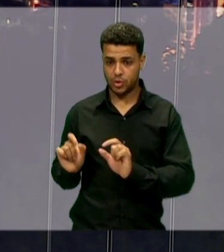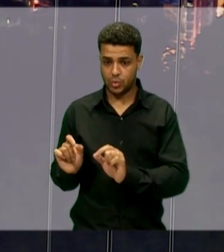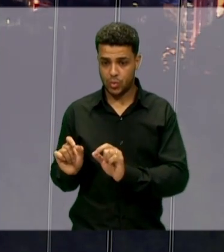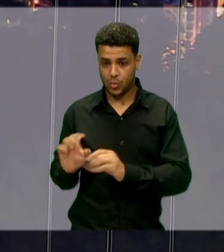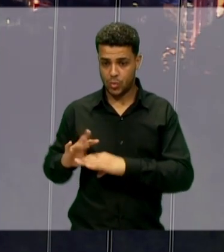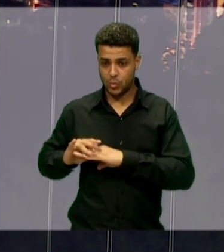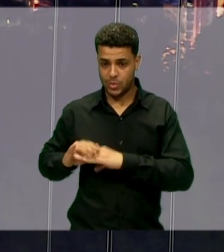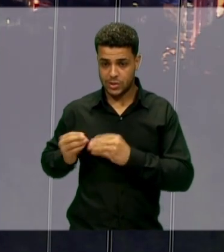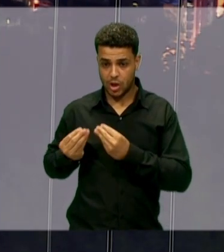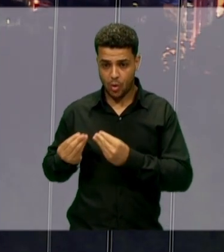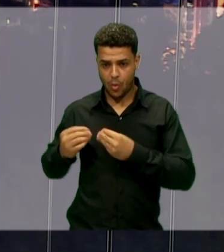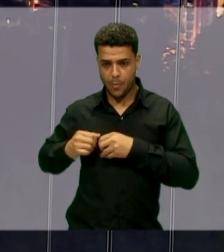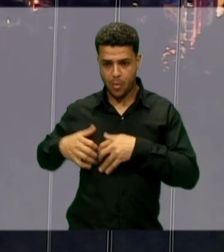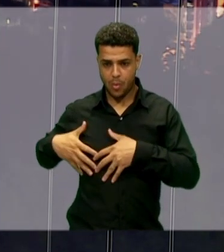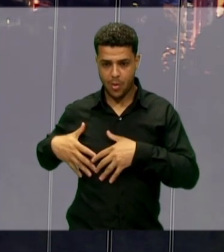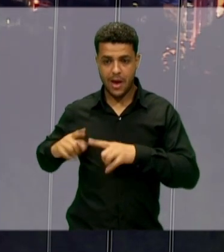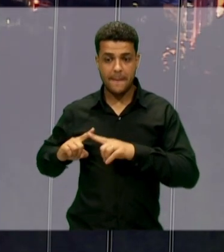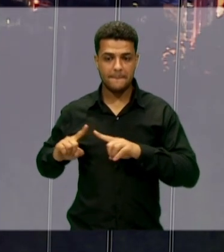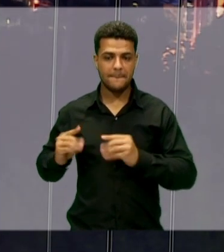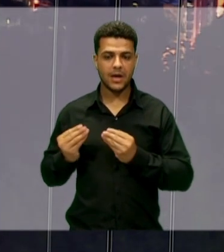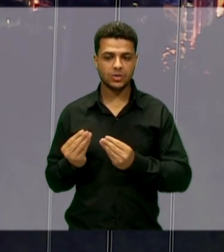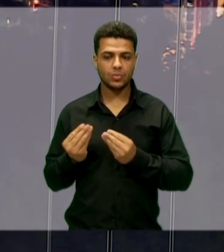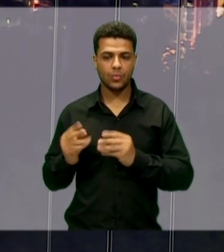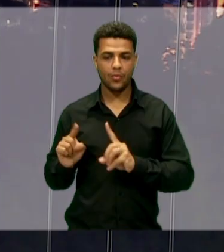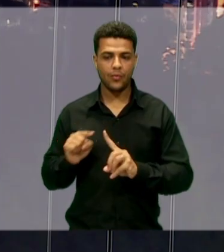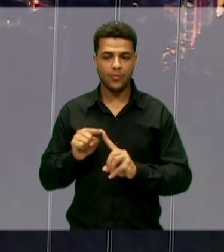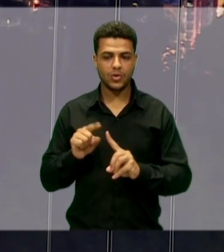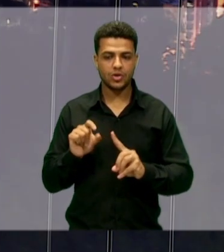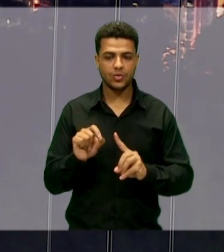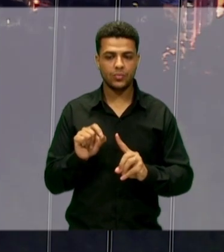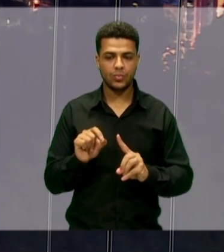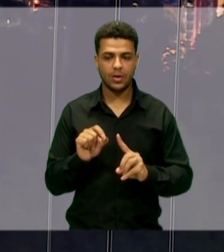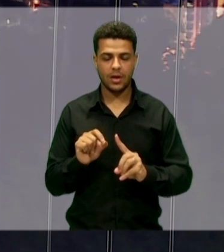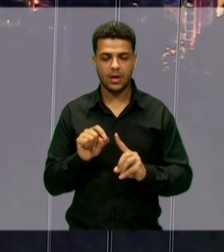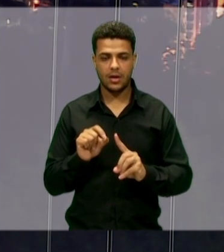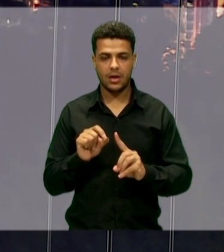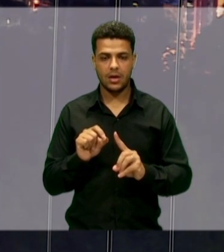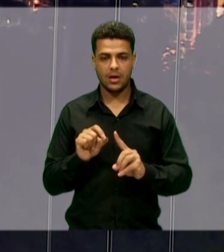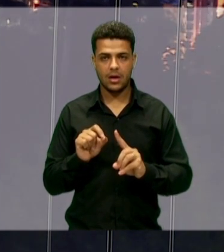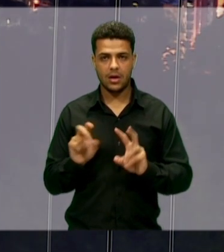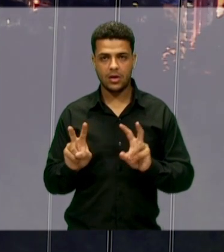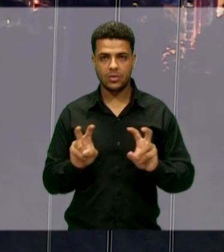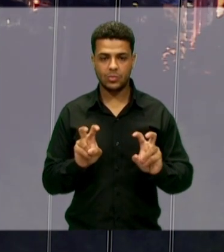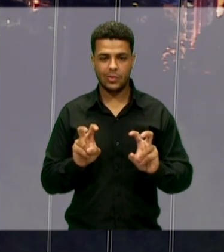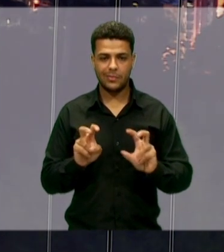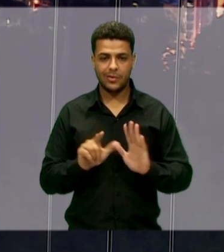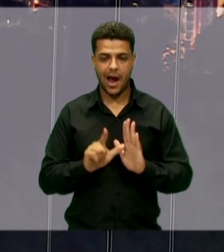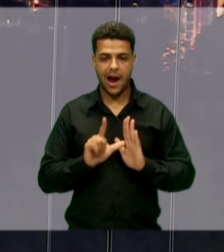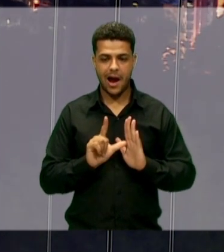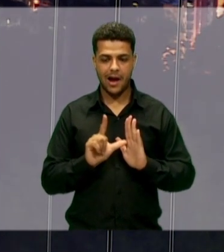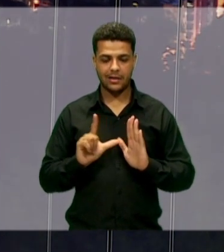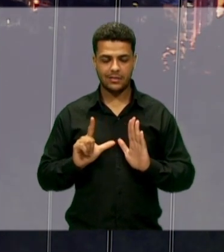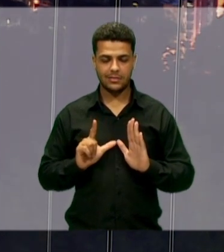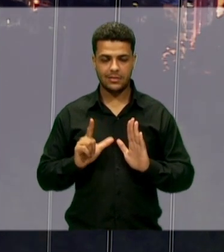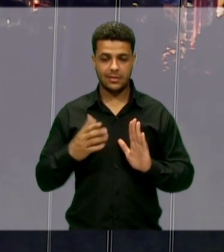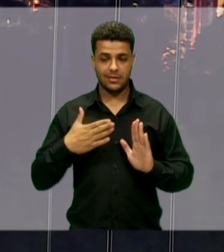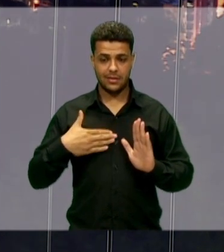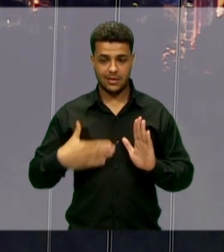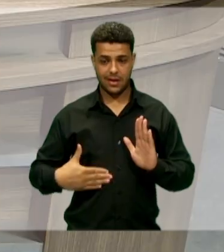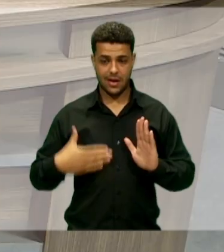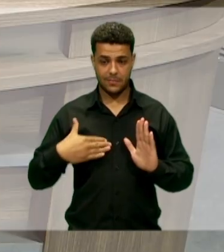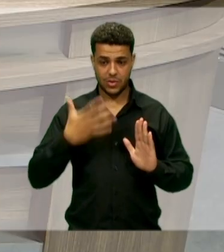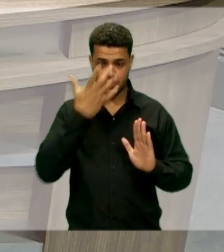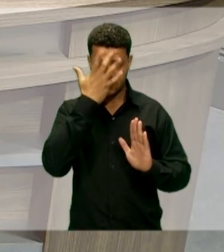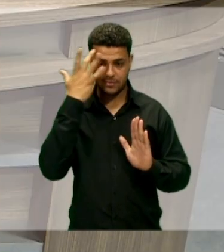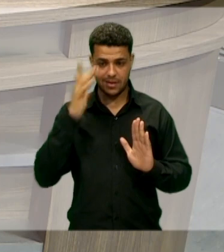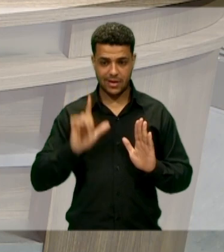se manifesta, ou tem mais a ver com a questão de uma de predisposições que a